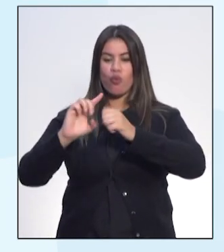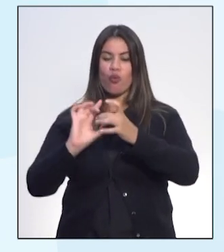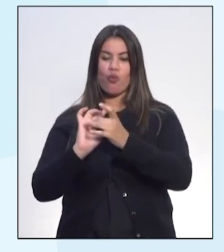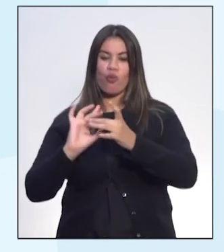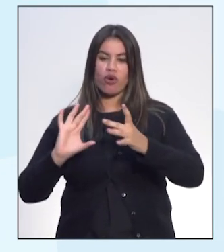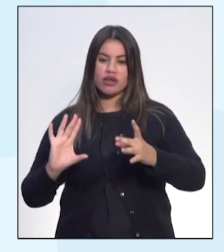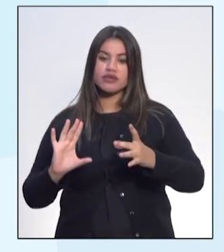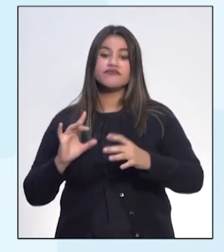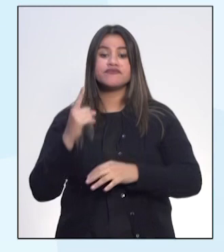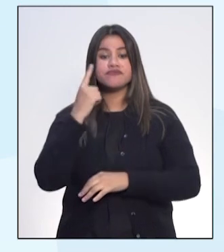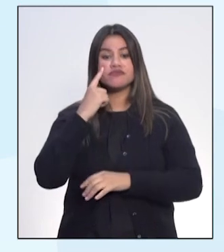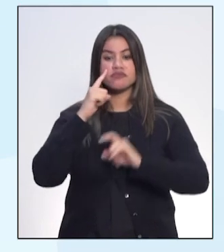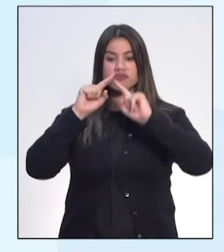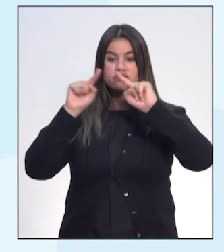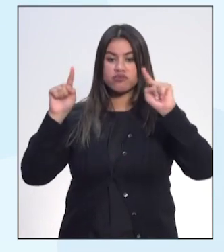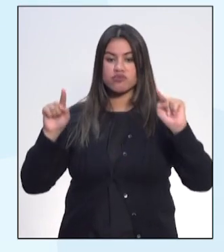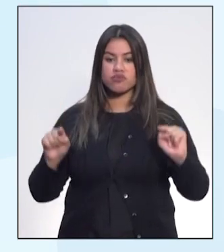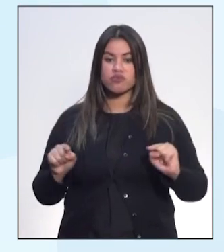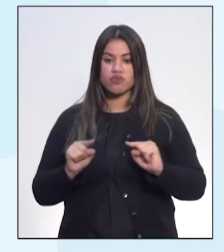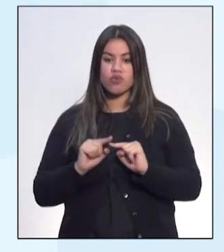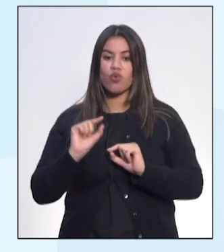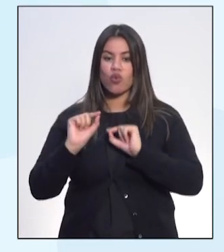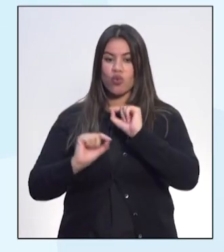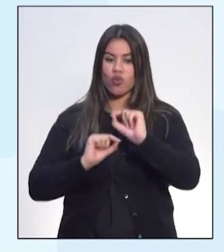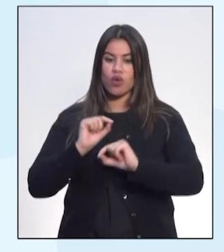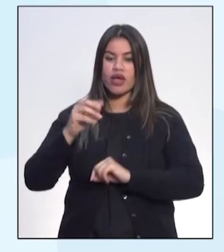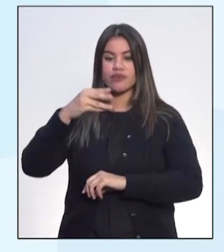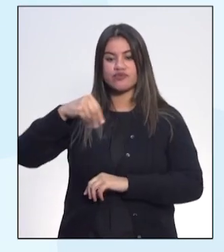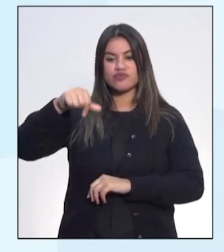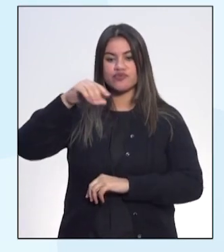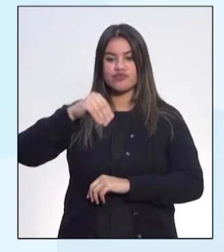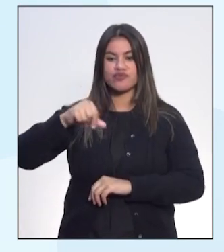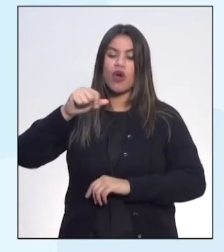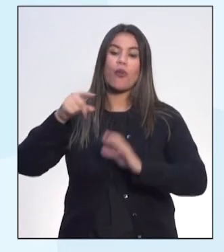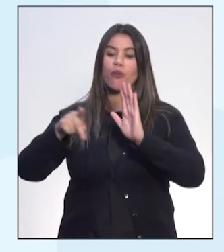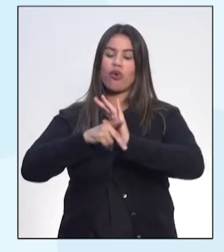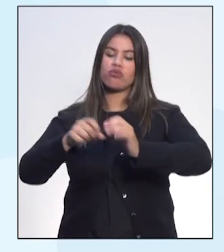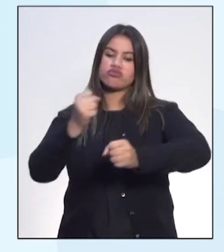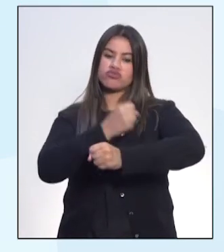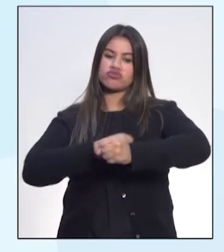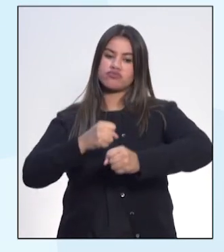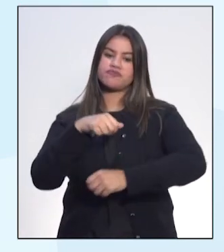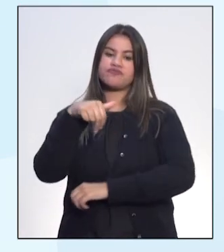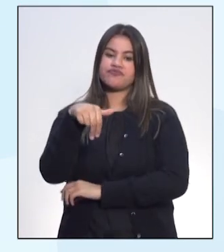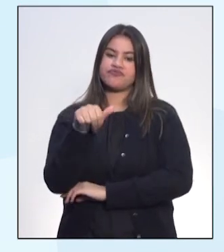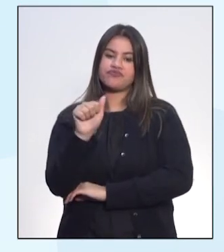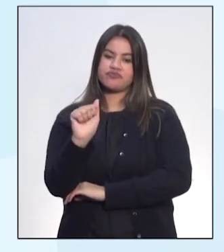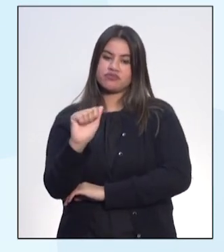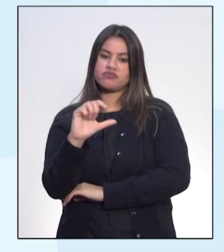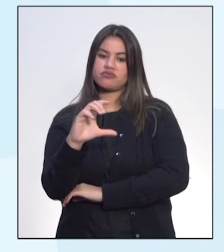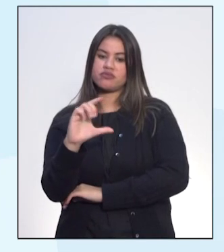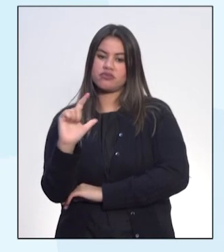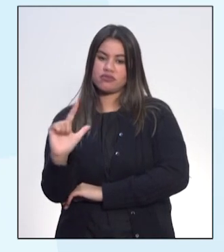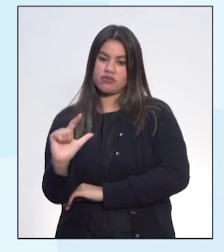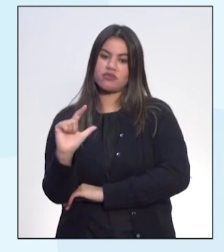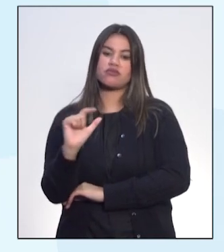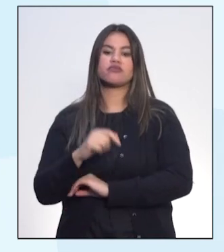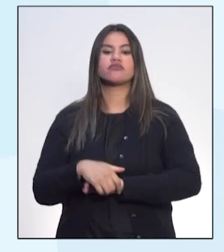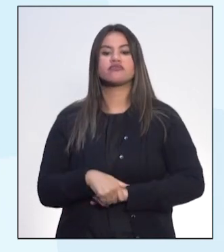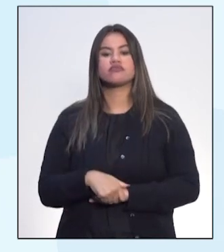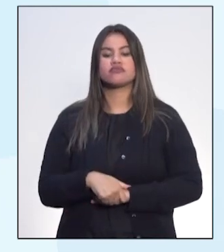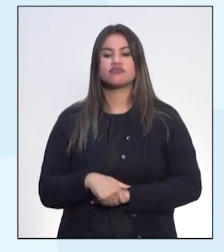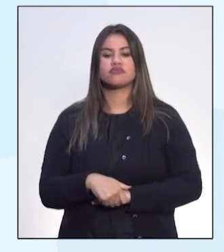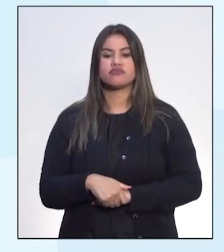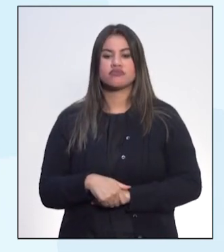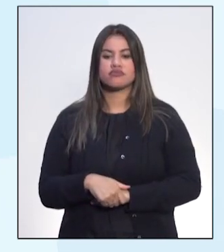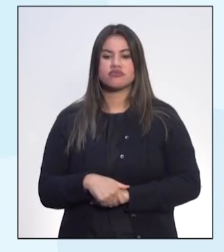estamos aí para vocês é o sal de cozinha, que é o NaCl, o cloreto de sódio, né? O